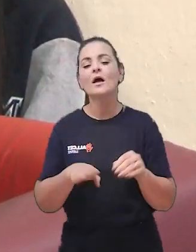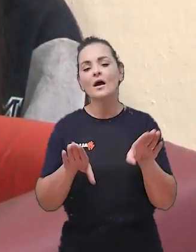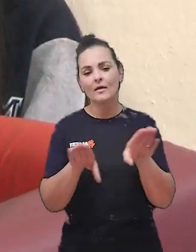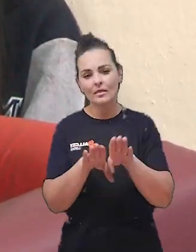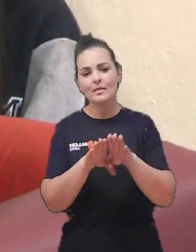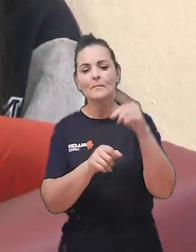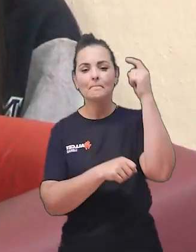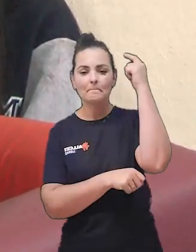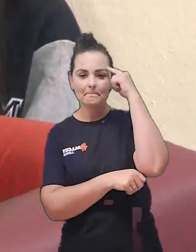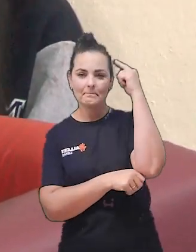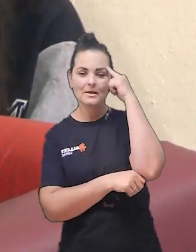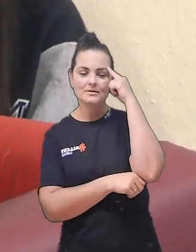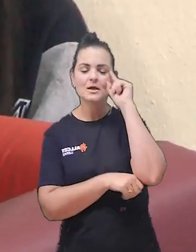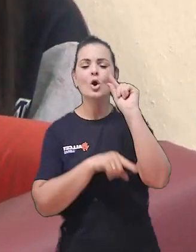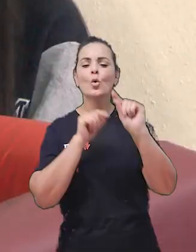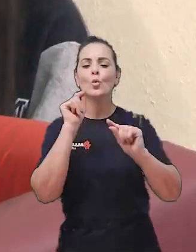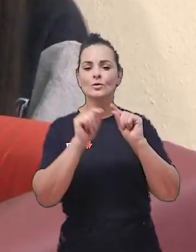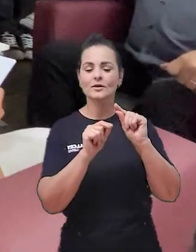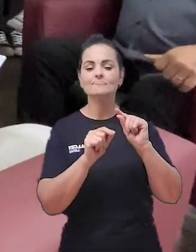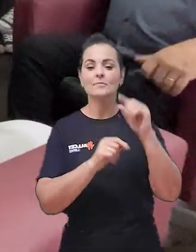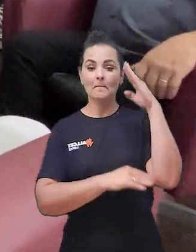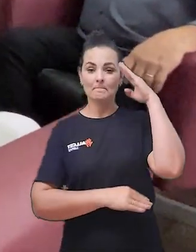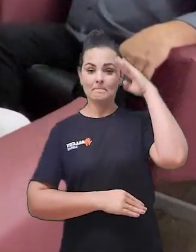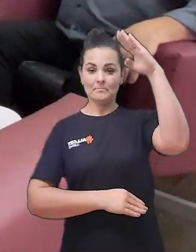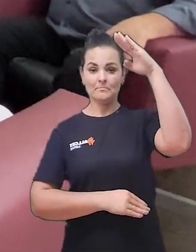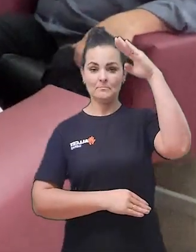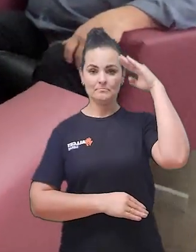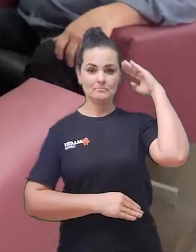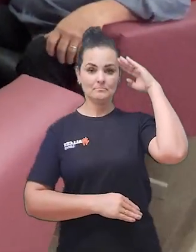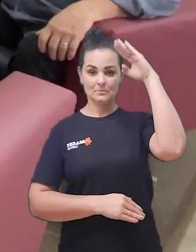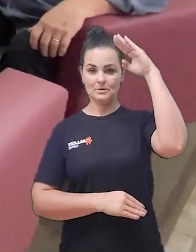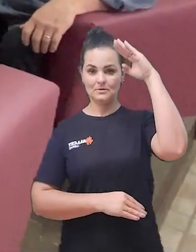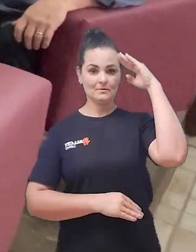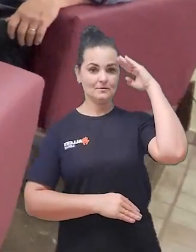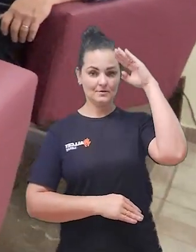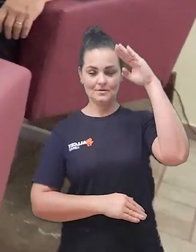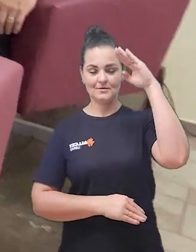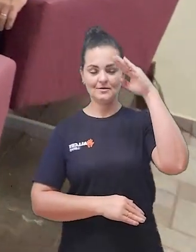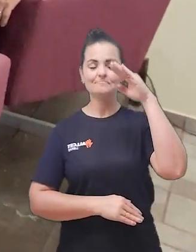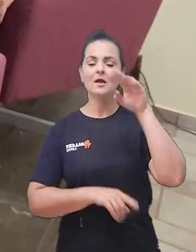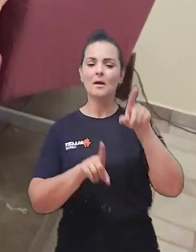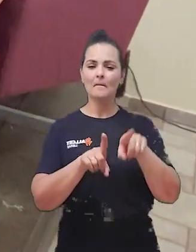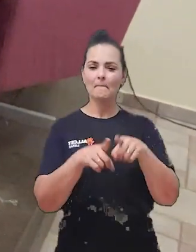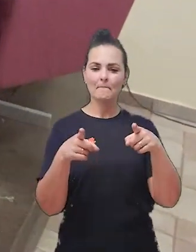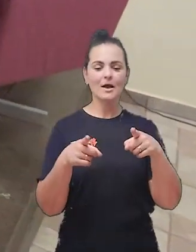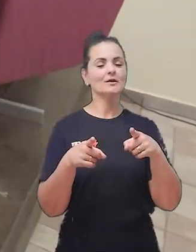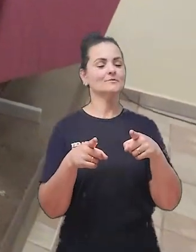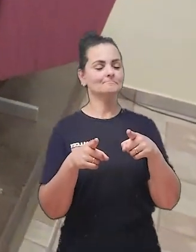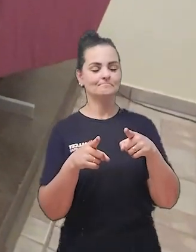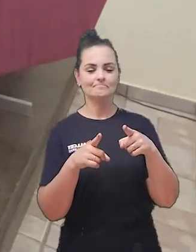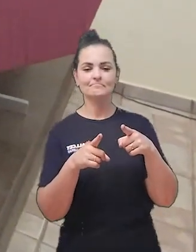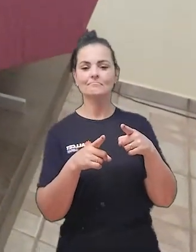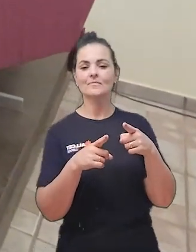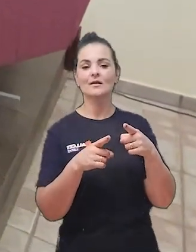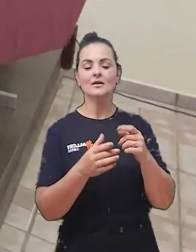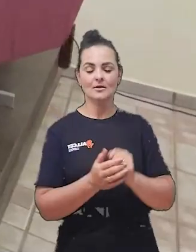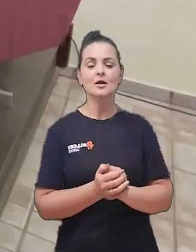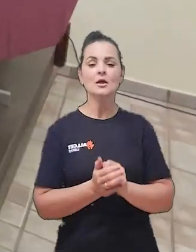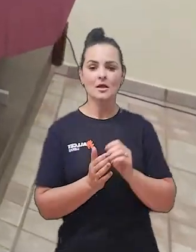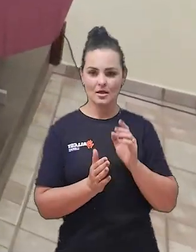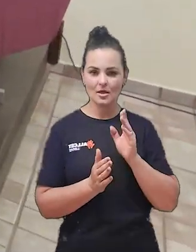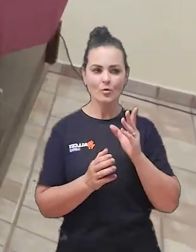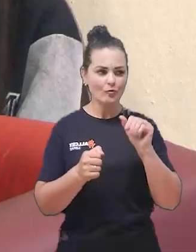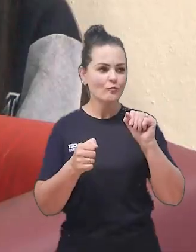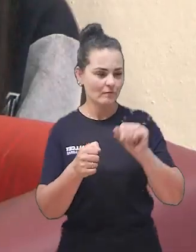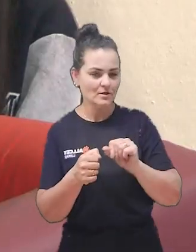também em ser militar, né? Tinha uma vontade de ser, acabou não acontecendo, servi o exército por